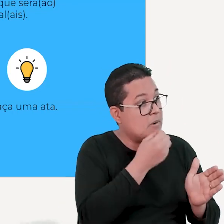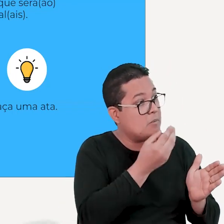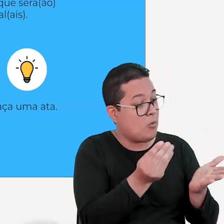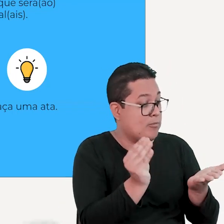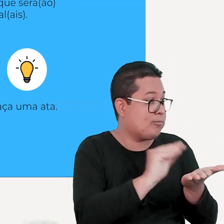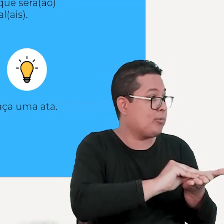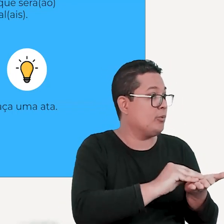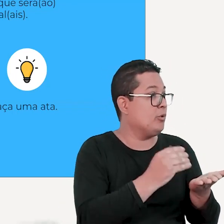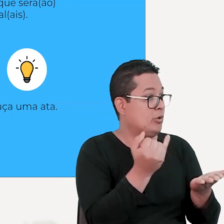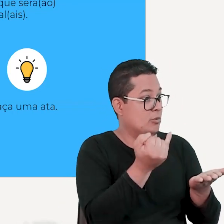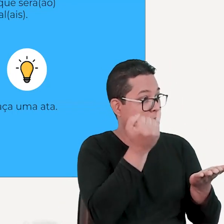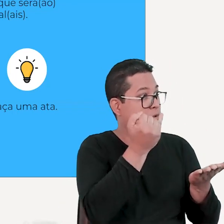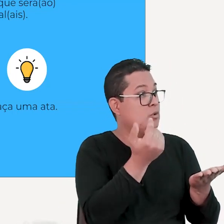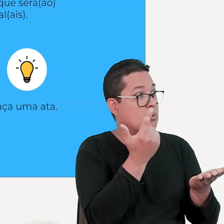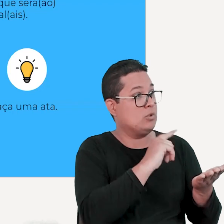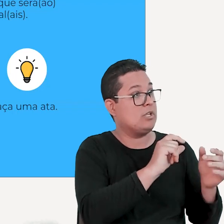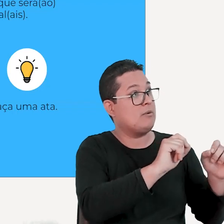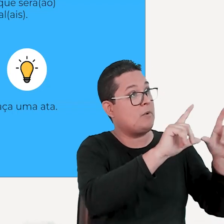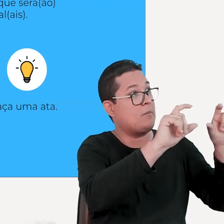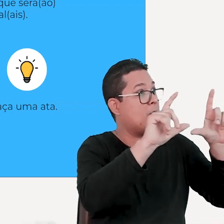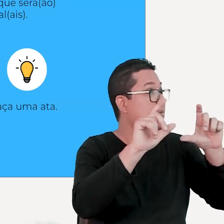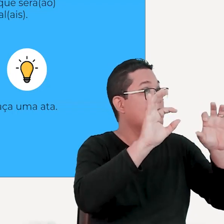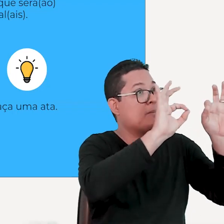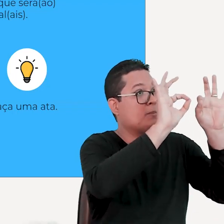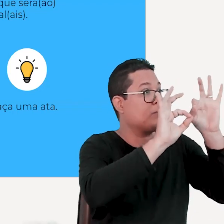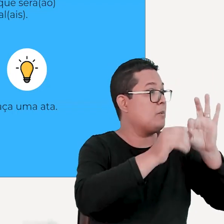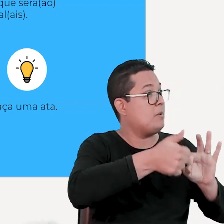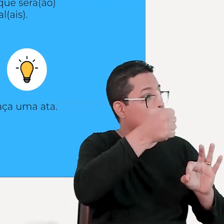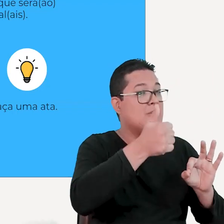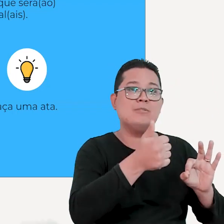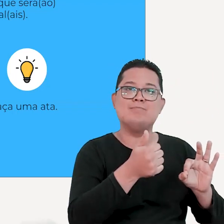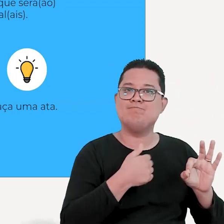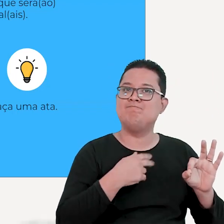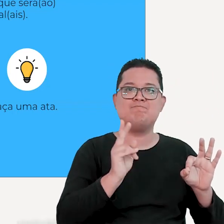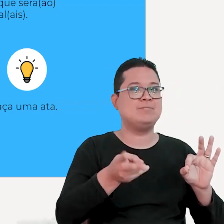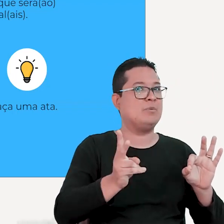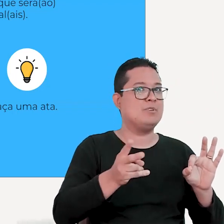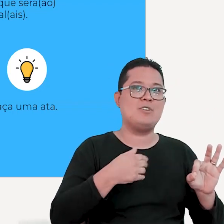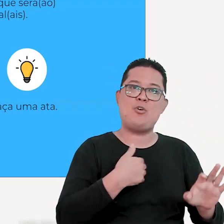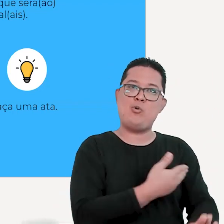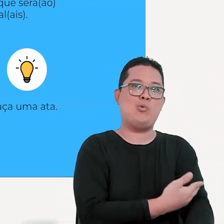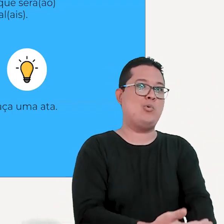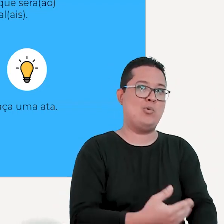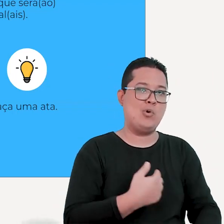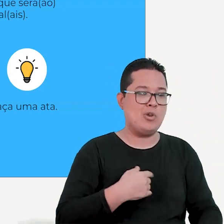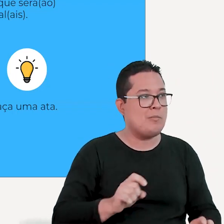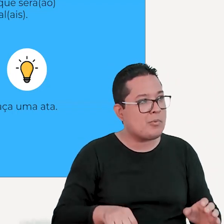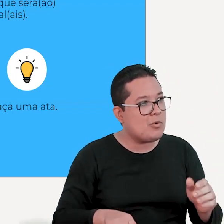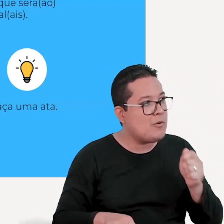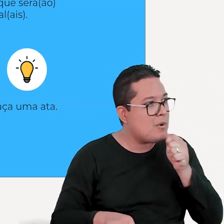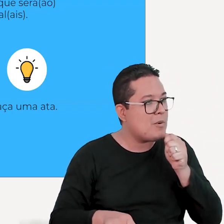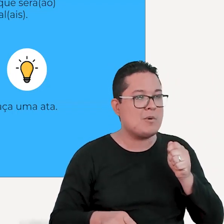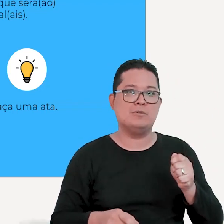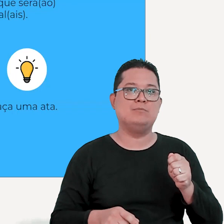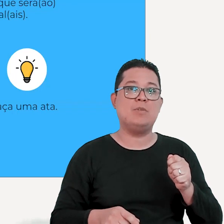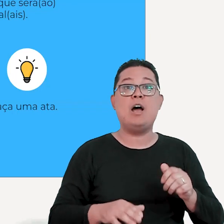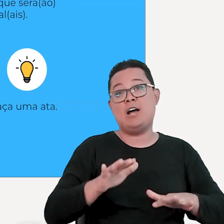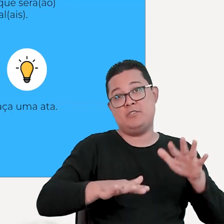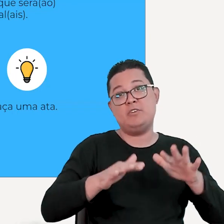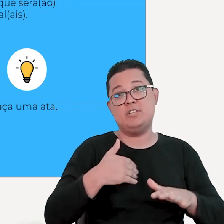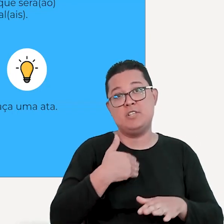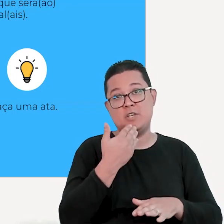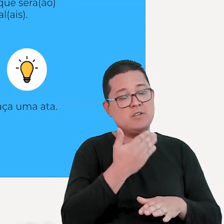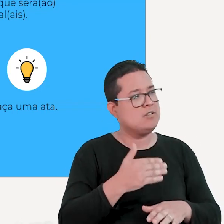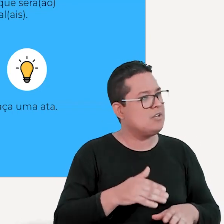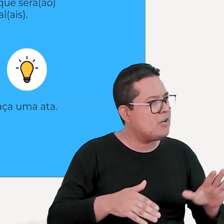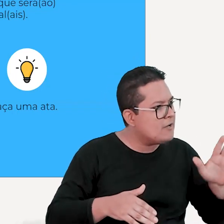e desenvolver as telas finais da melhor forma. Então, eu sempre peço isso. Se não tiver pesquisa, eu peço também material de